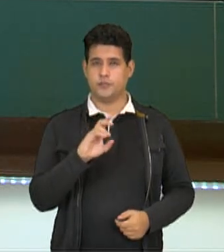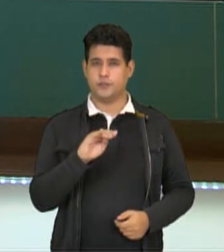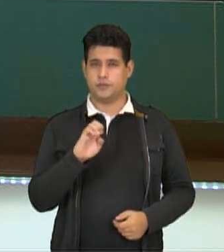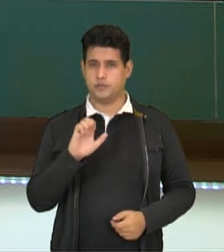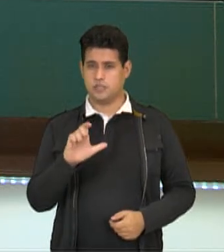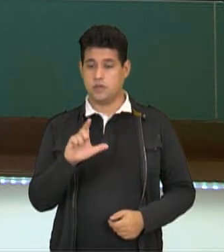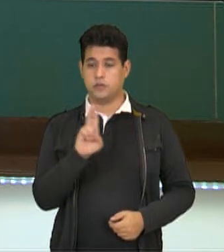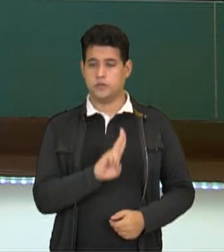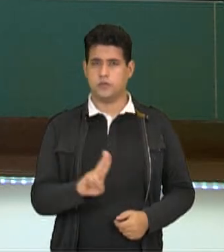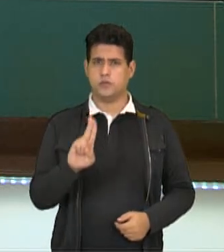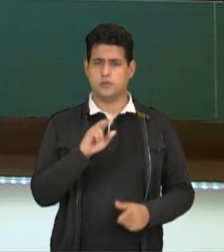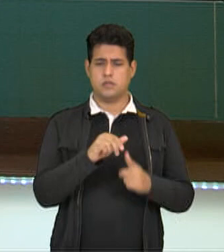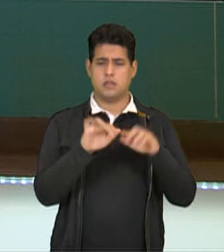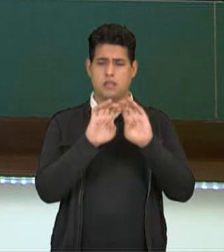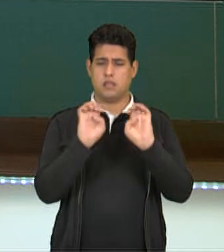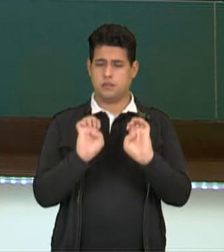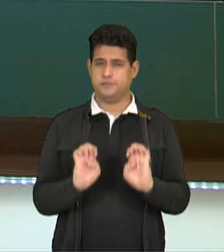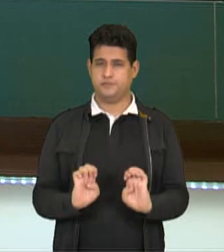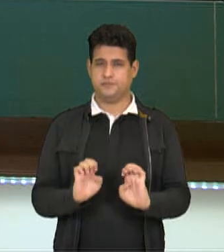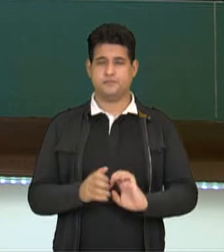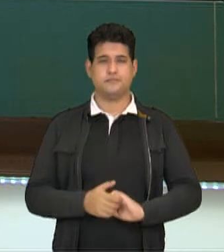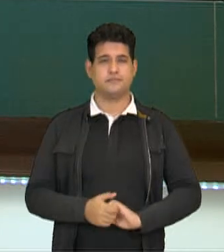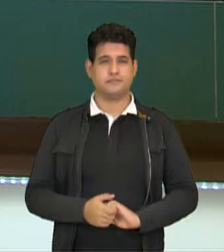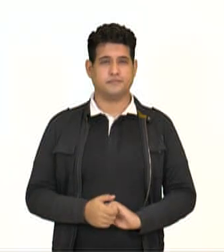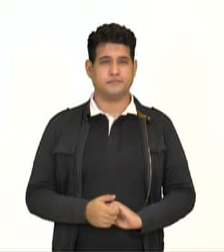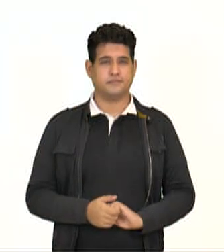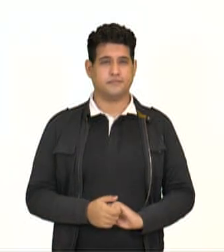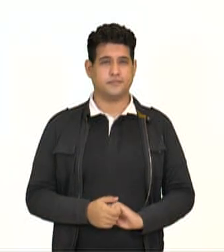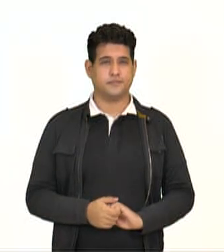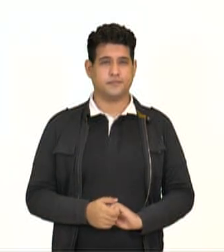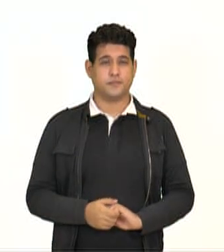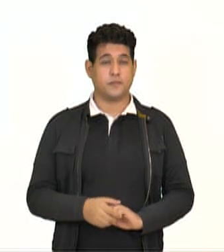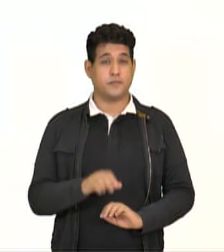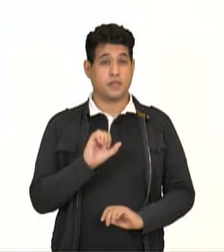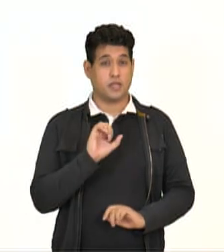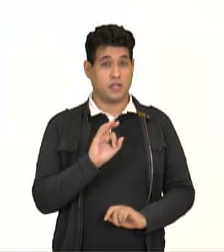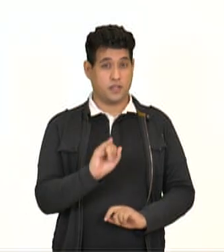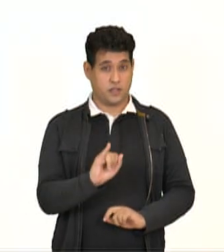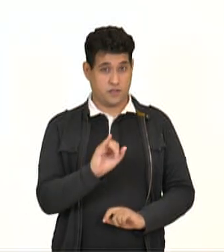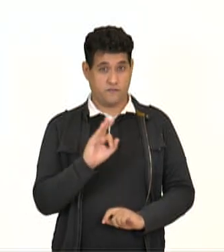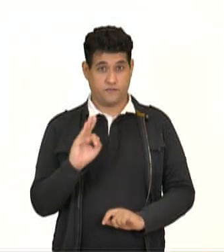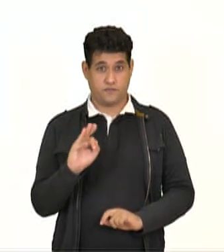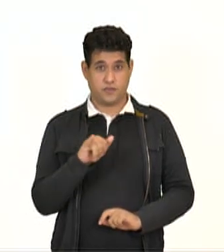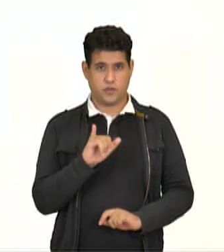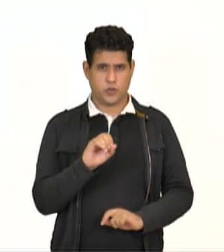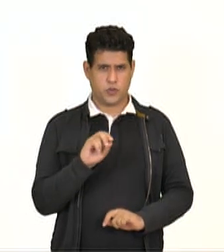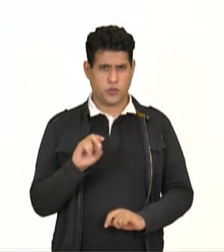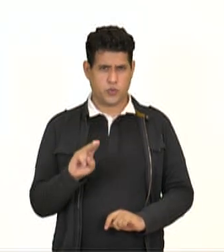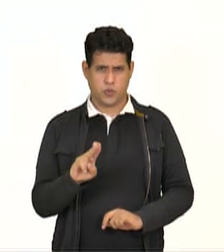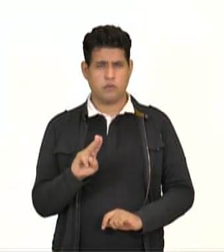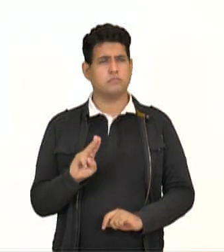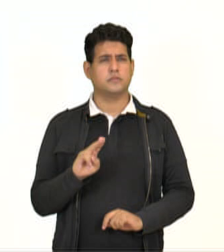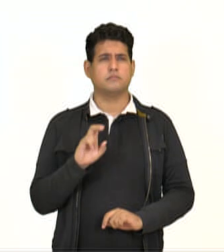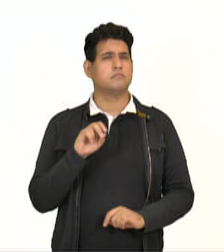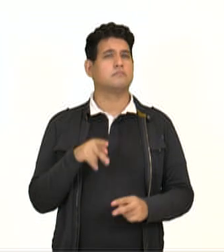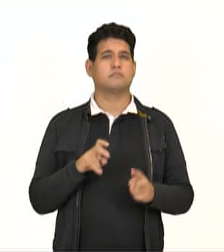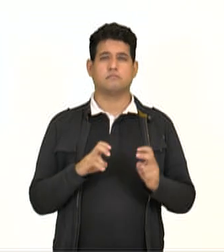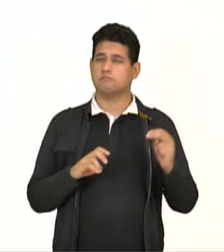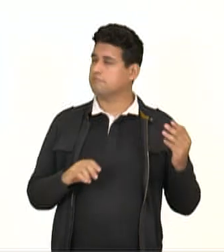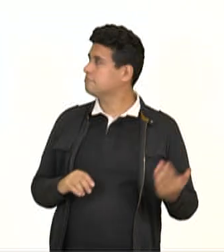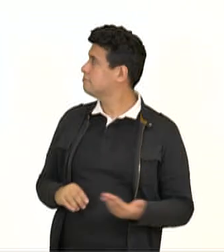usar a estrutura da primeira condicional. If your time trying to be good